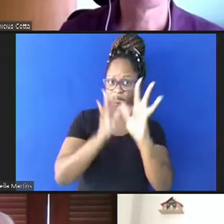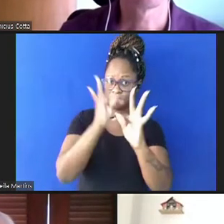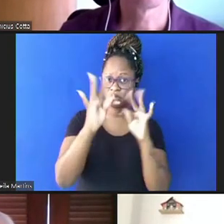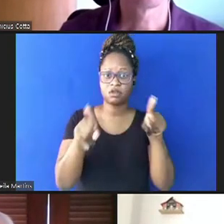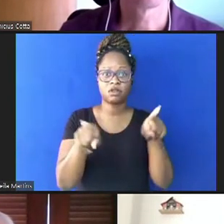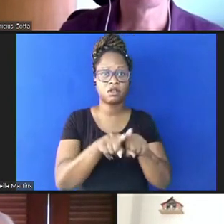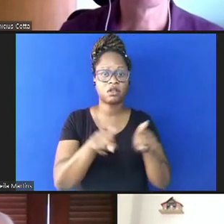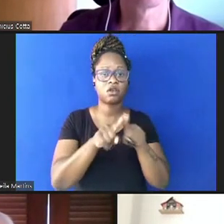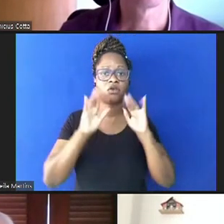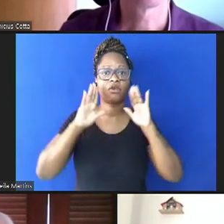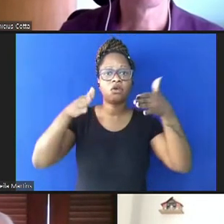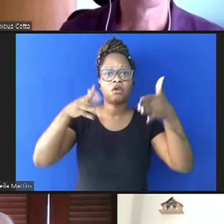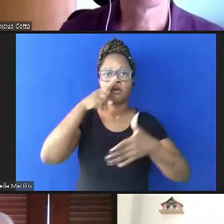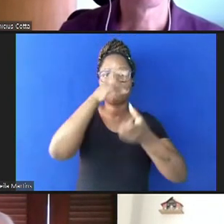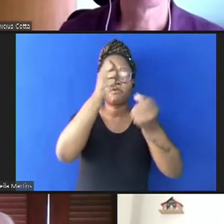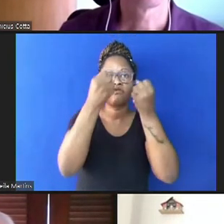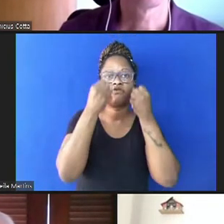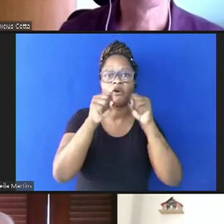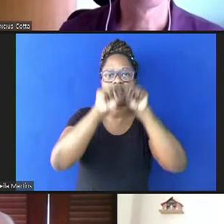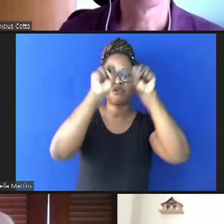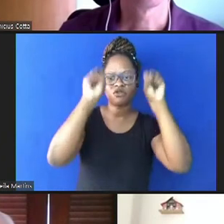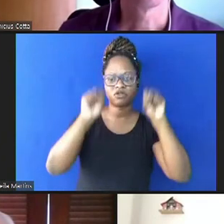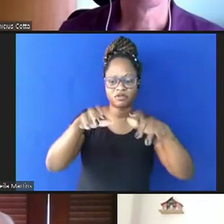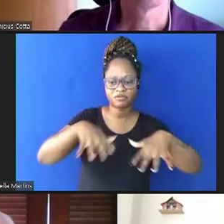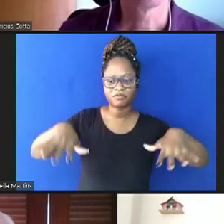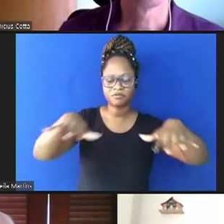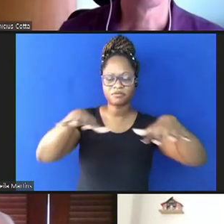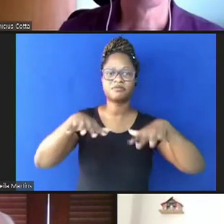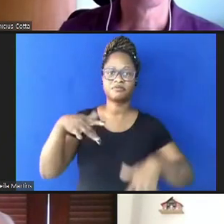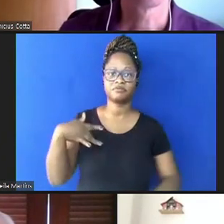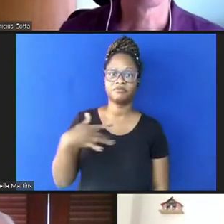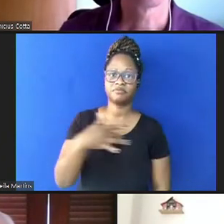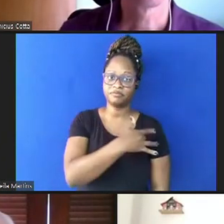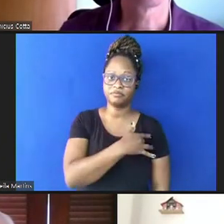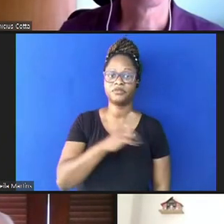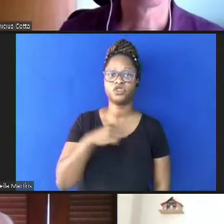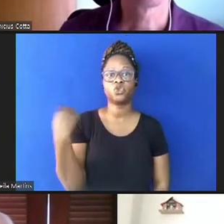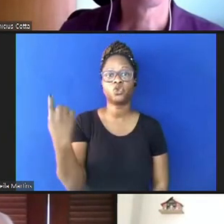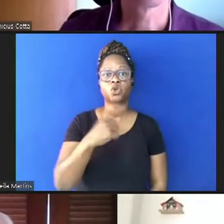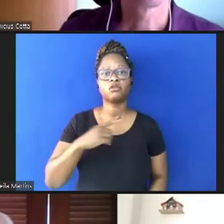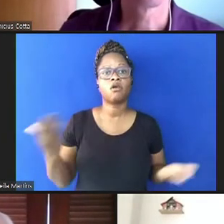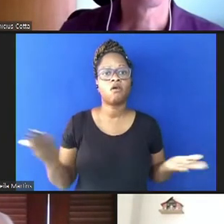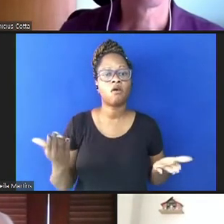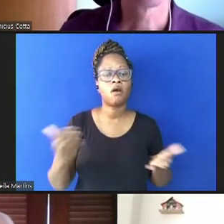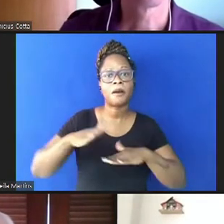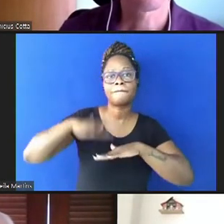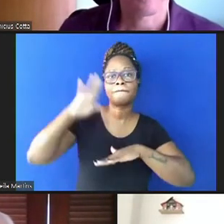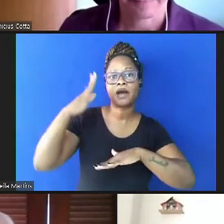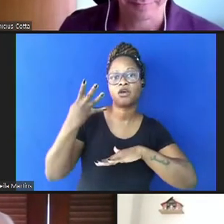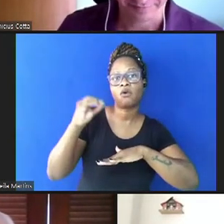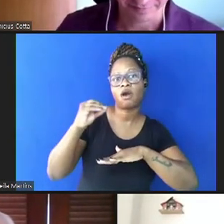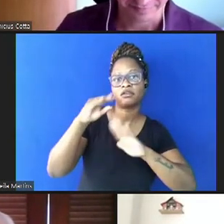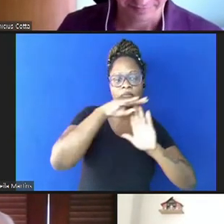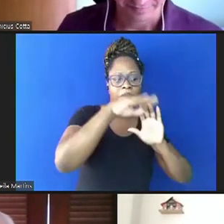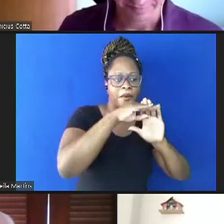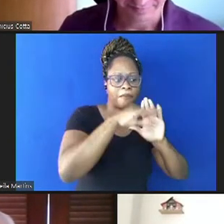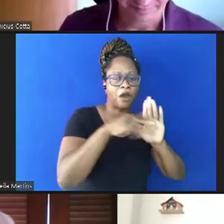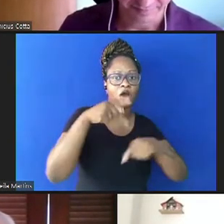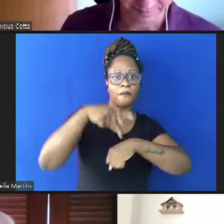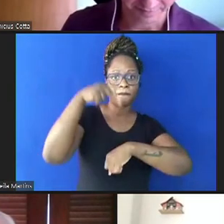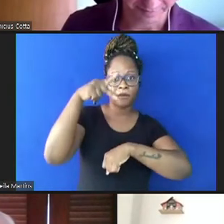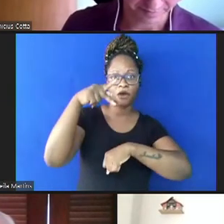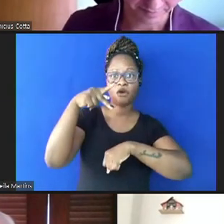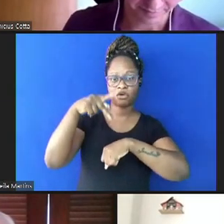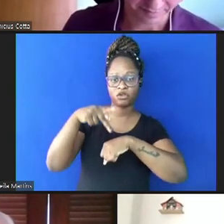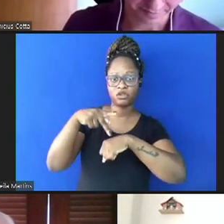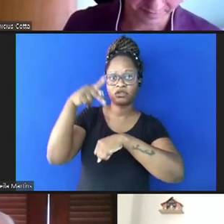respeito ao fortalecimento dos sistemas de saúde. Temos atualmente mais de 40 programas de pós-graduação estrito senso que